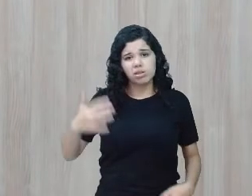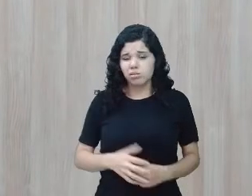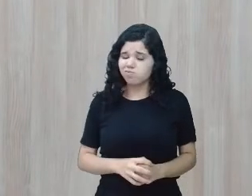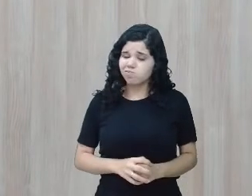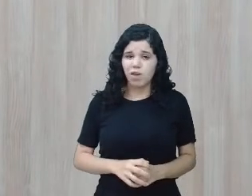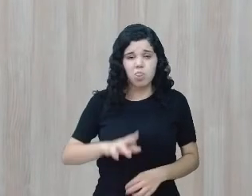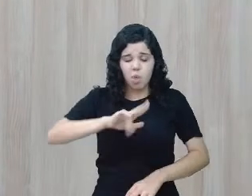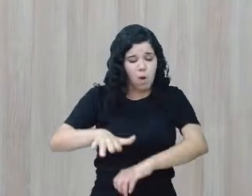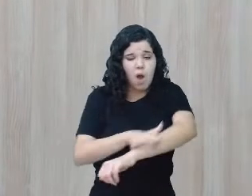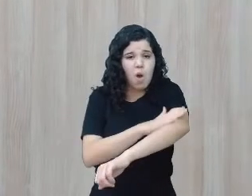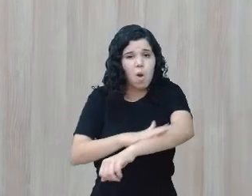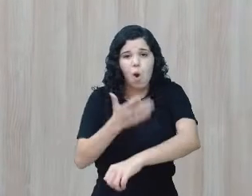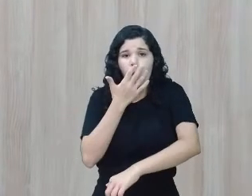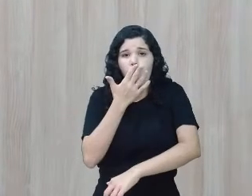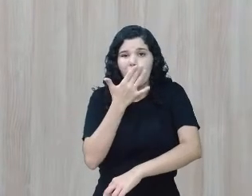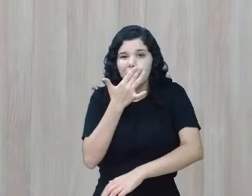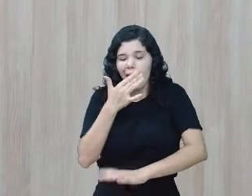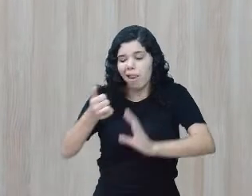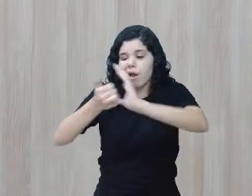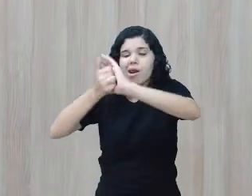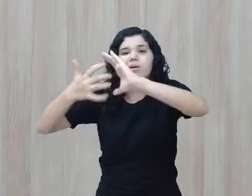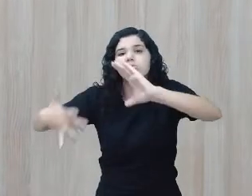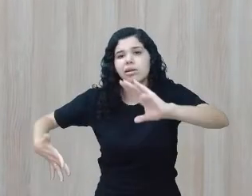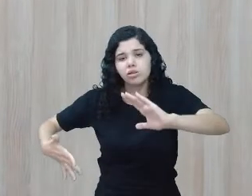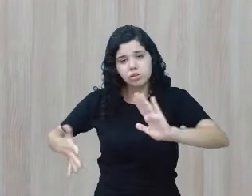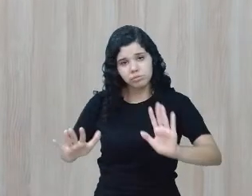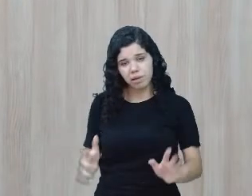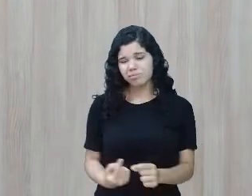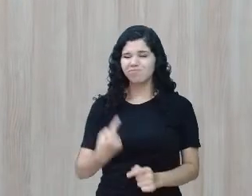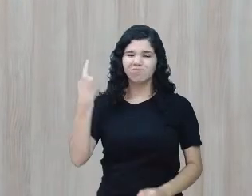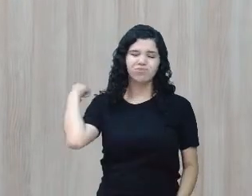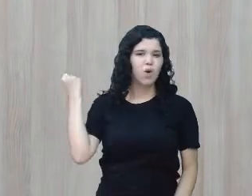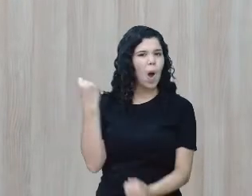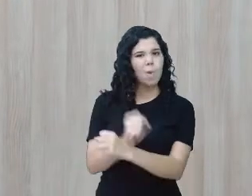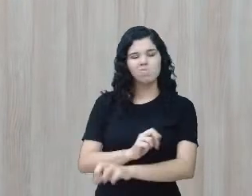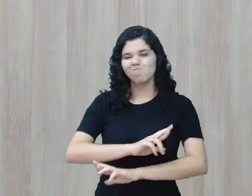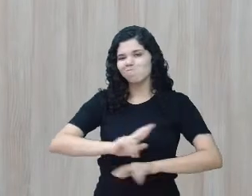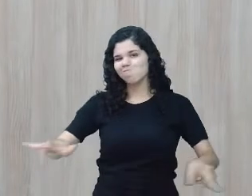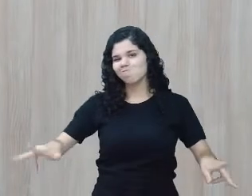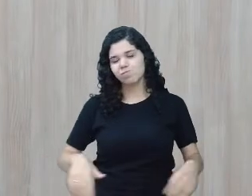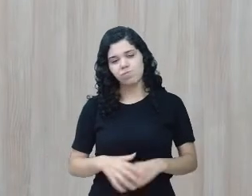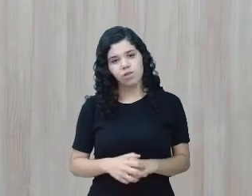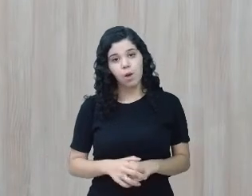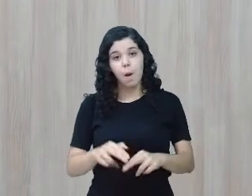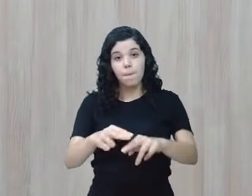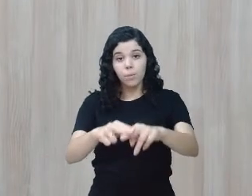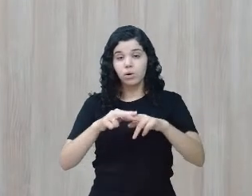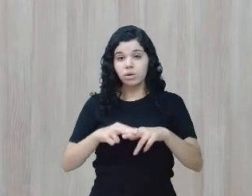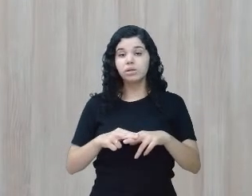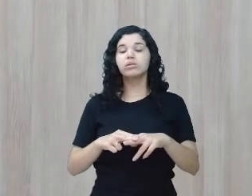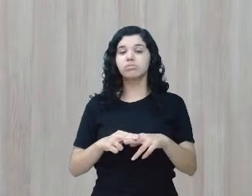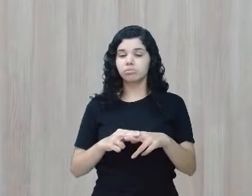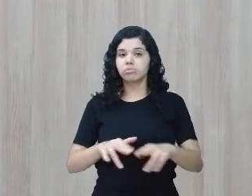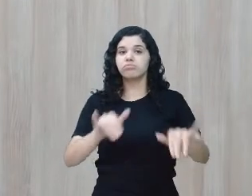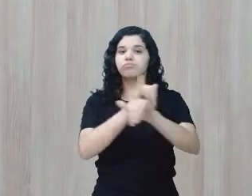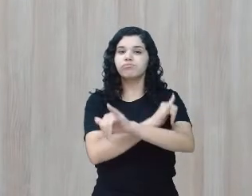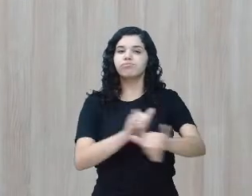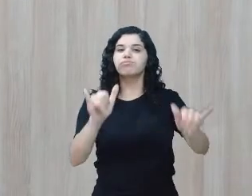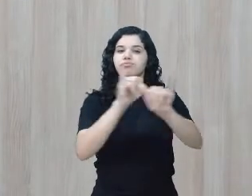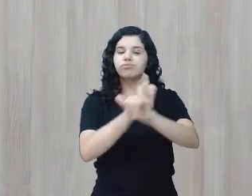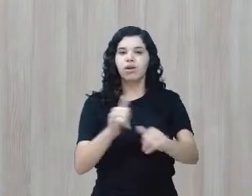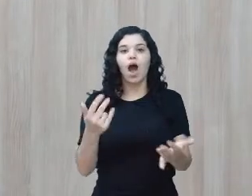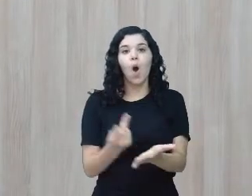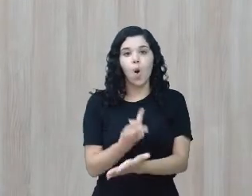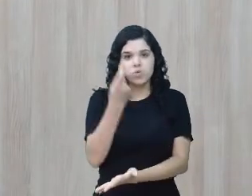diz quem ela é, ou o seu cabelo. Mas os escravos não eram assim. E a gente tem visto que até noticiário se